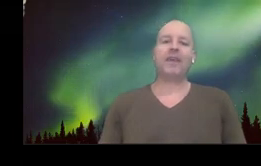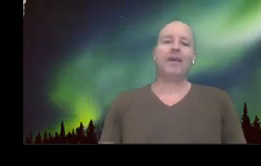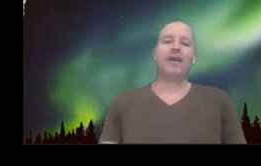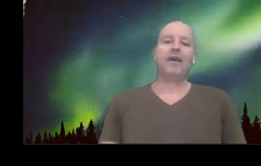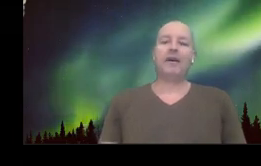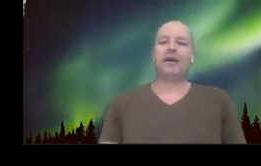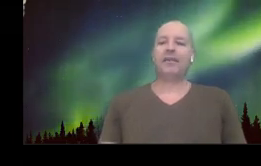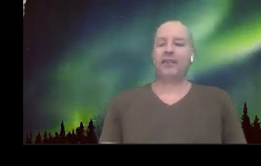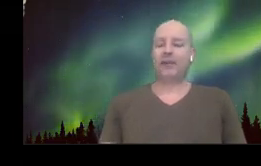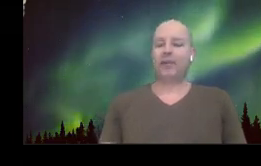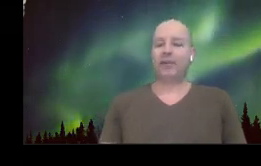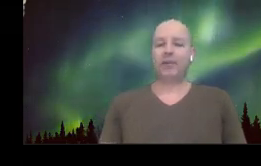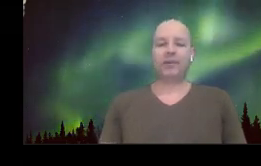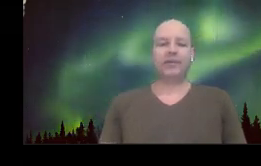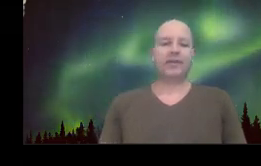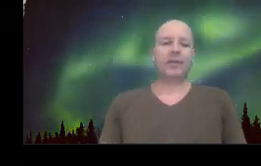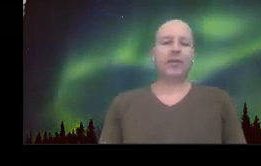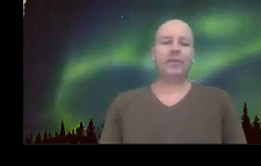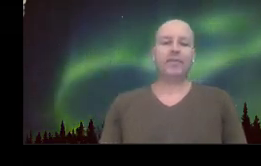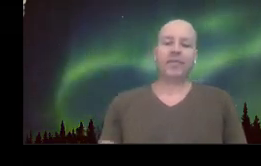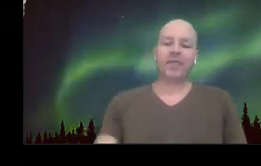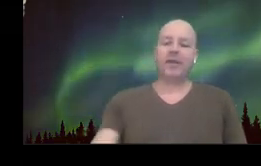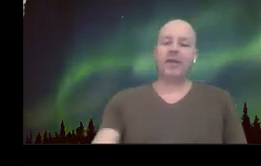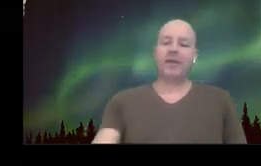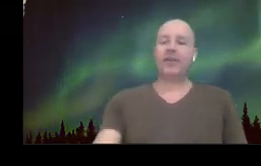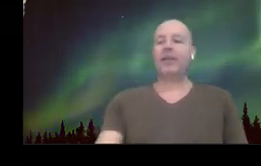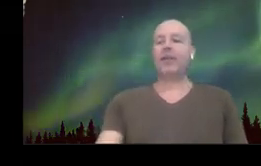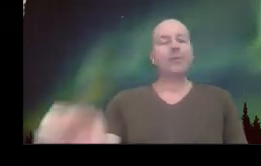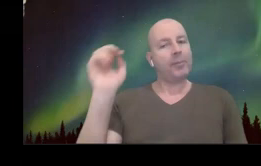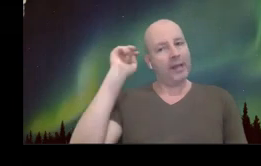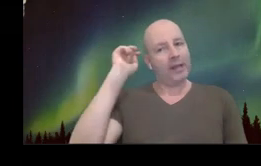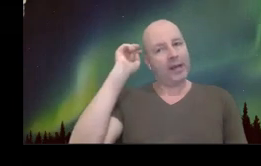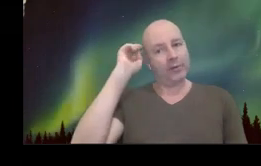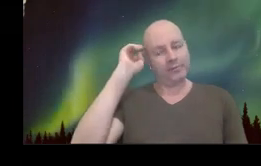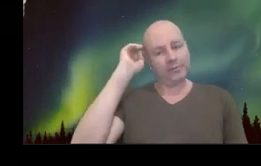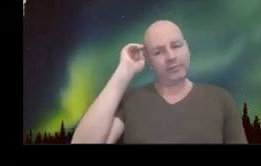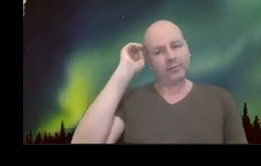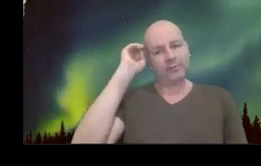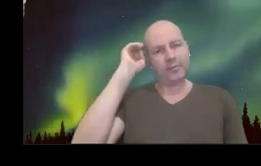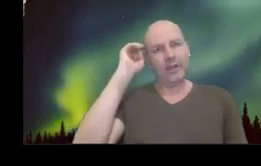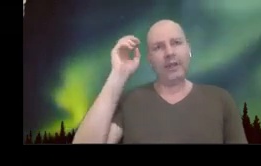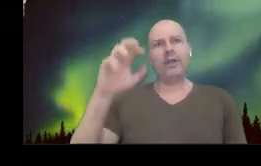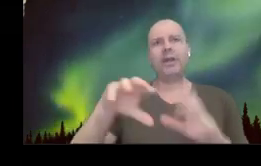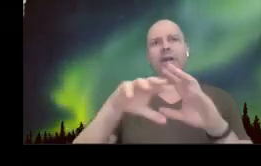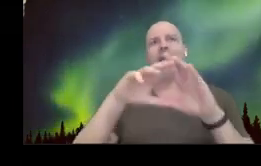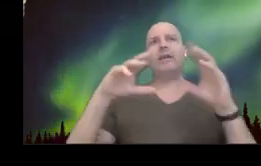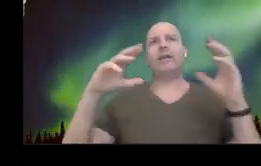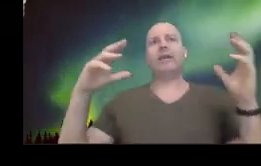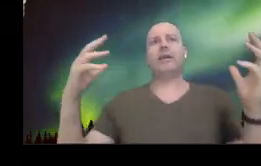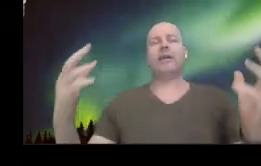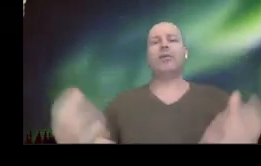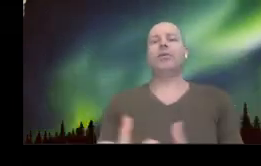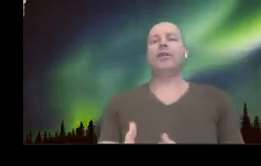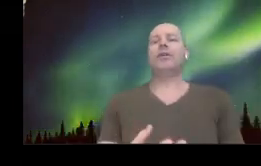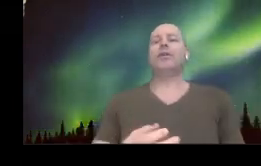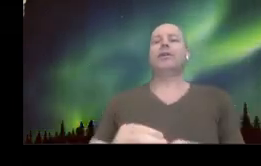possa seguir com as aulas, tá bom? Esse daqui é um tema bem legal e